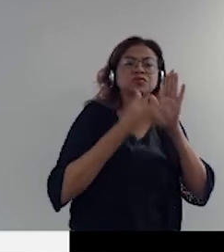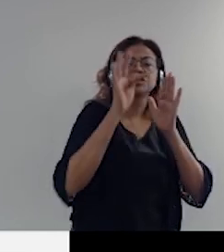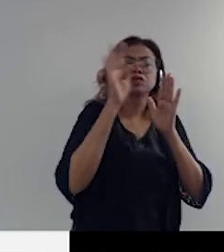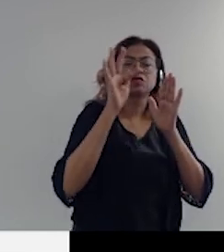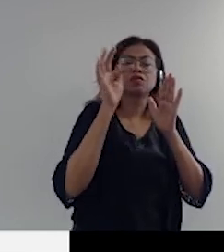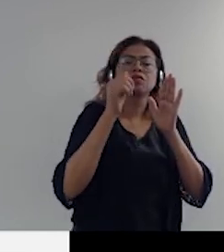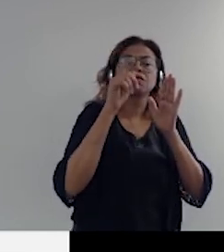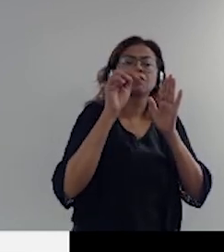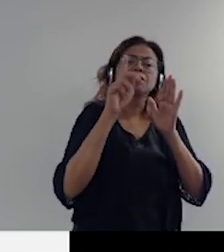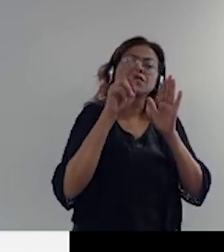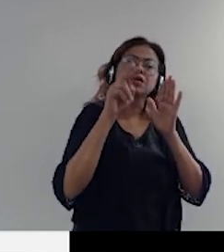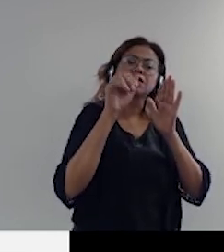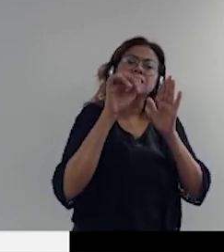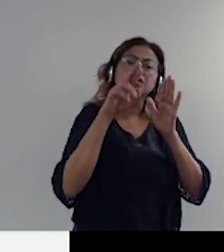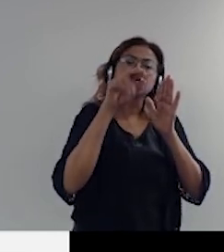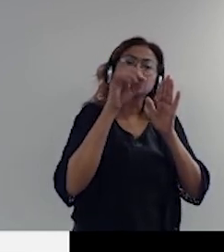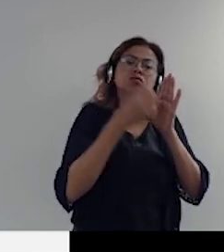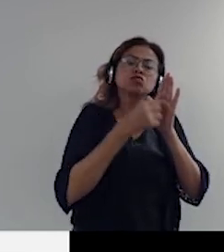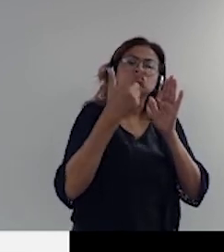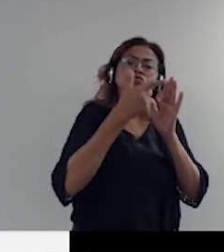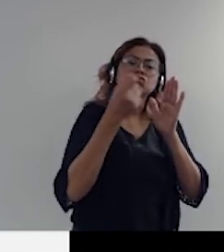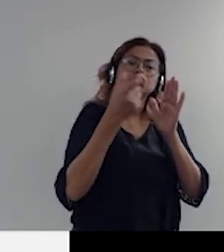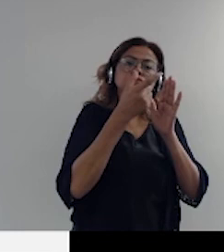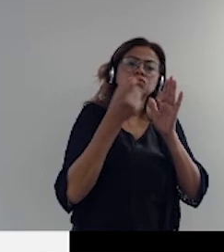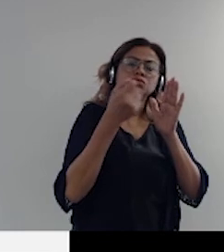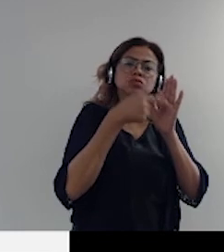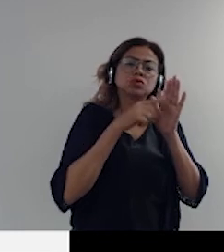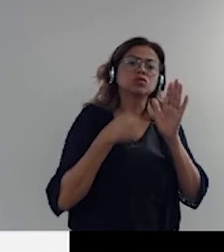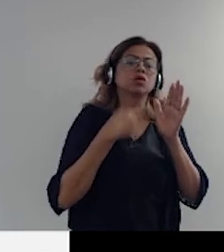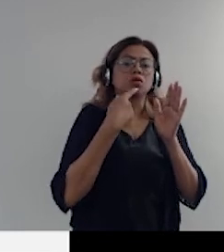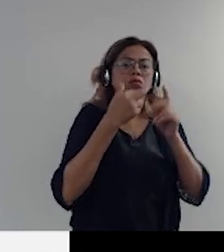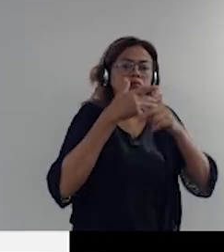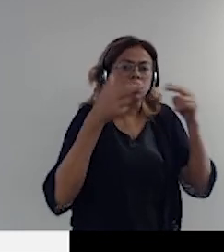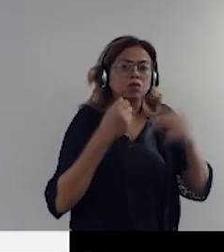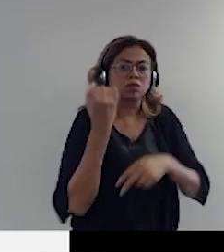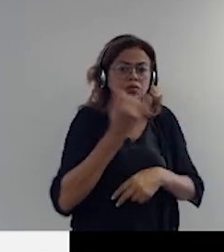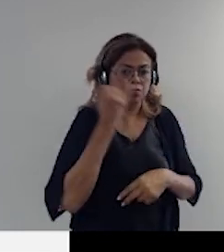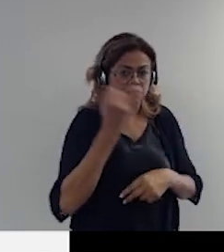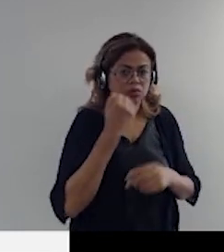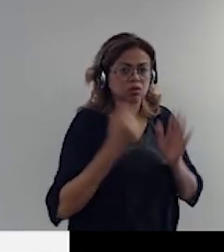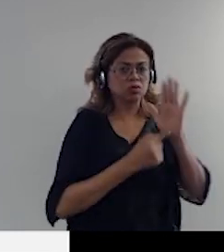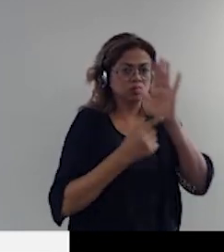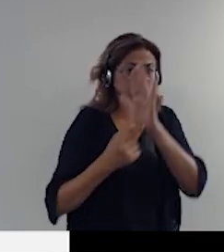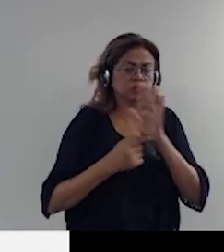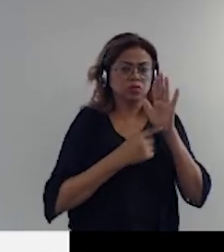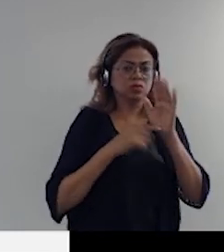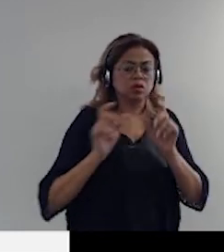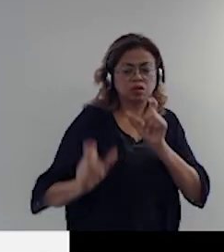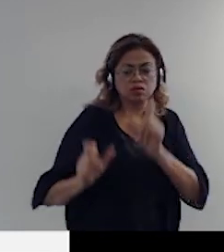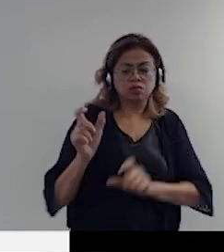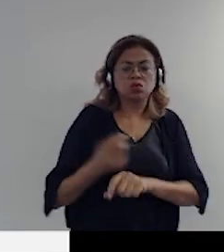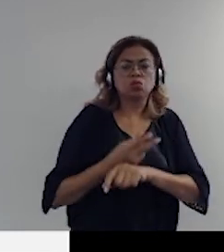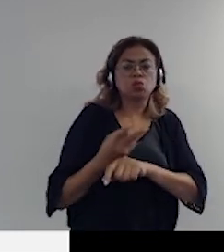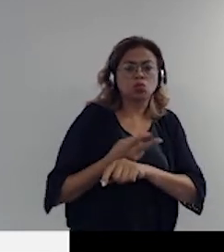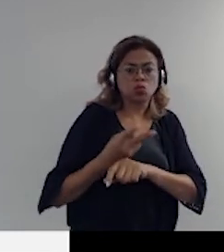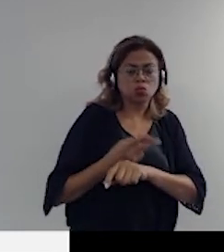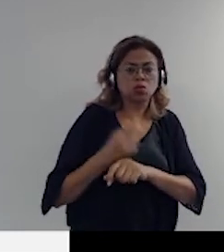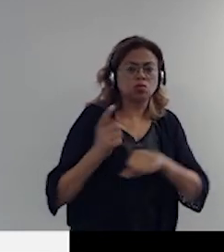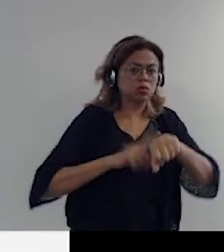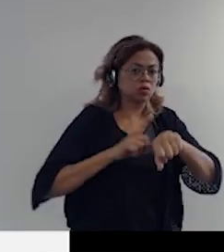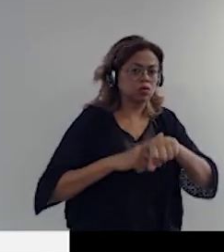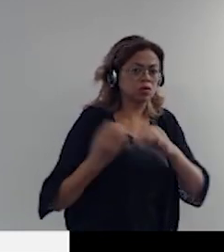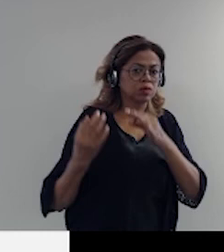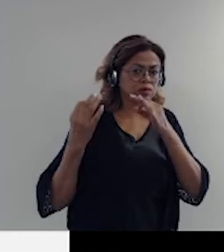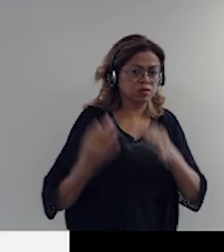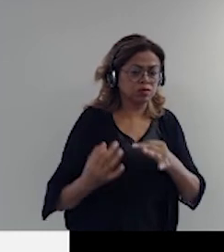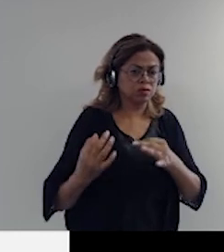fevereiro de 2020. Então, isso é uma coisa importante, que demonstra que as pessoas estão procurando a hora